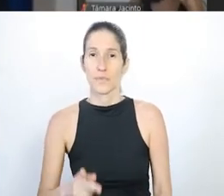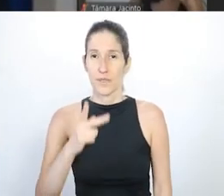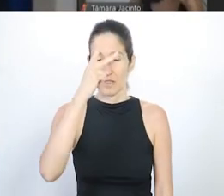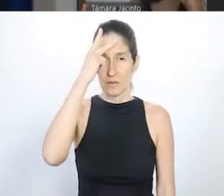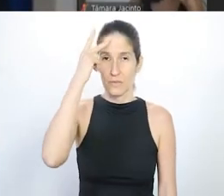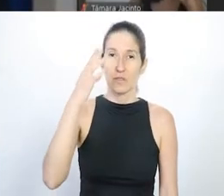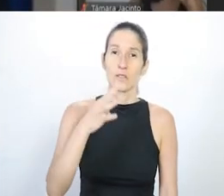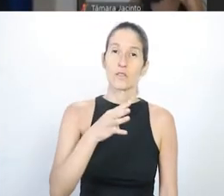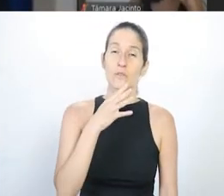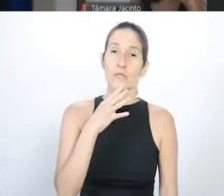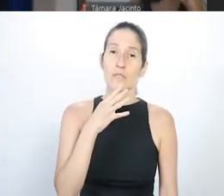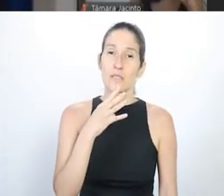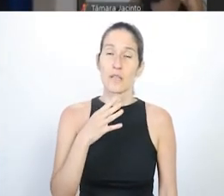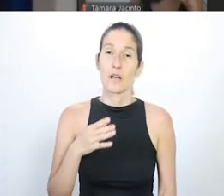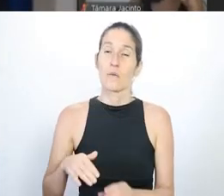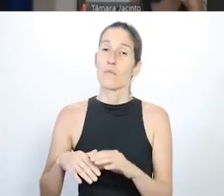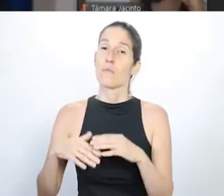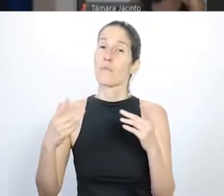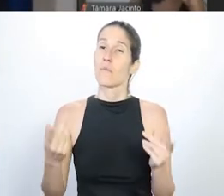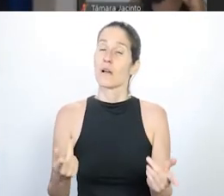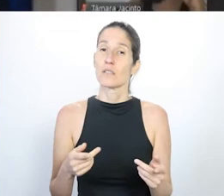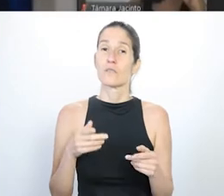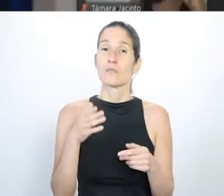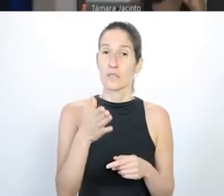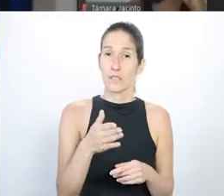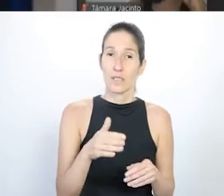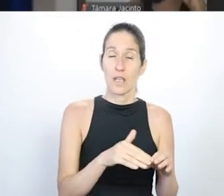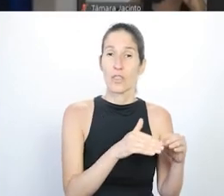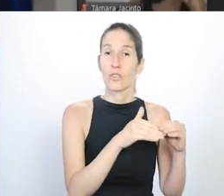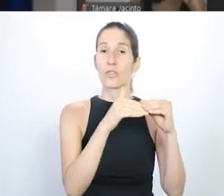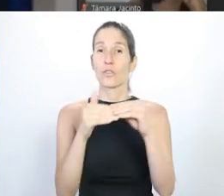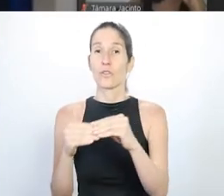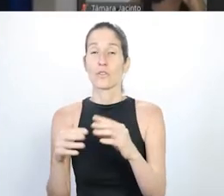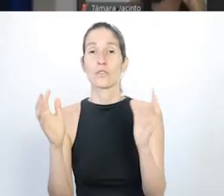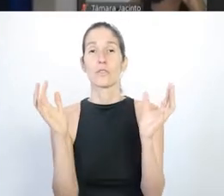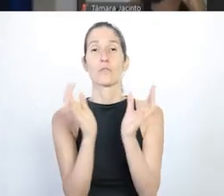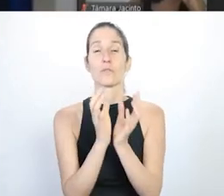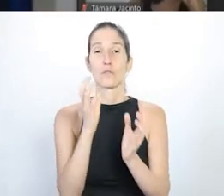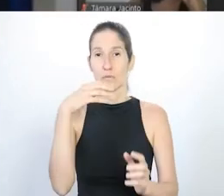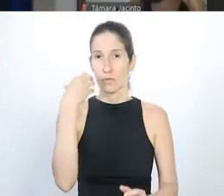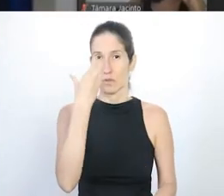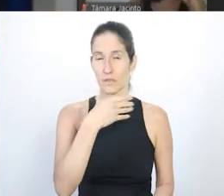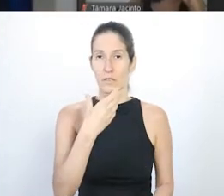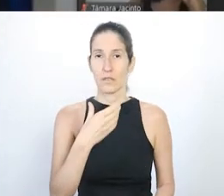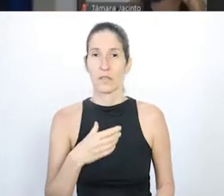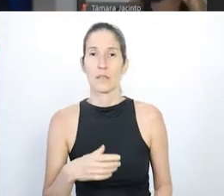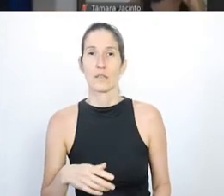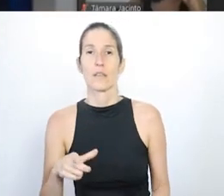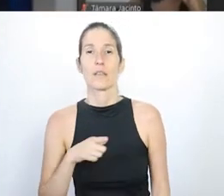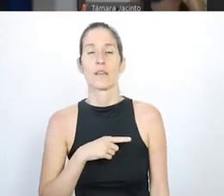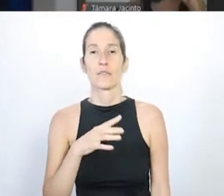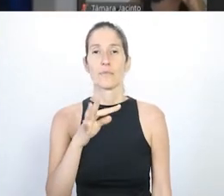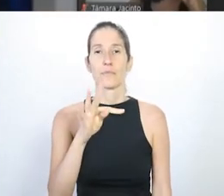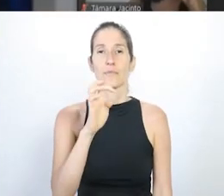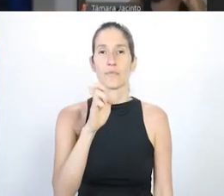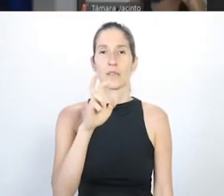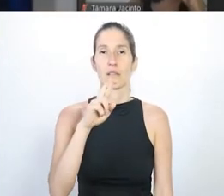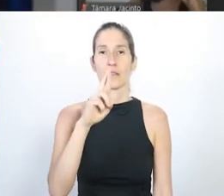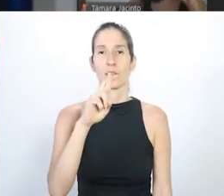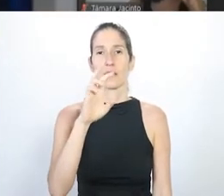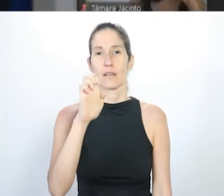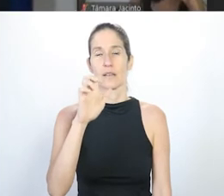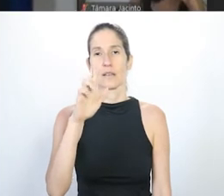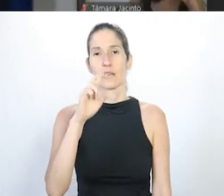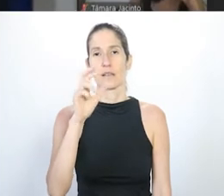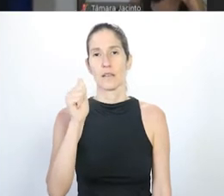terreiradas, né, o pessoal que é do Centro-Oeste aí de Brasília lembra das terreiradas, levou muita gente bacana e que tem um papel muito importante. E eu queria agradecer,